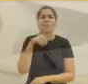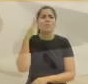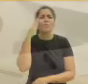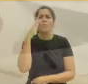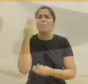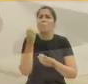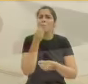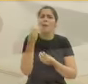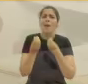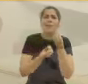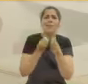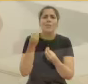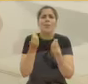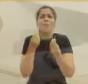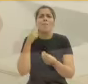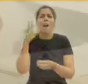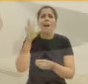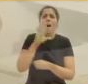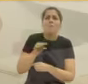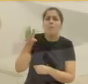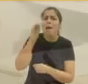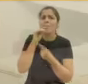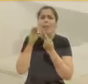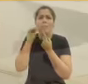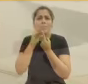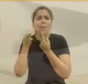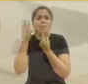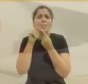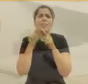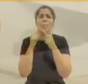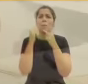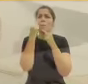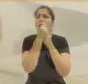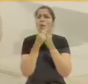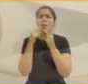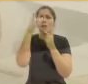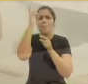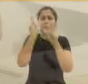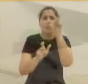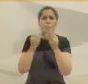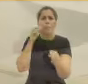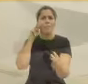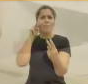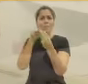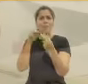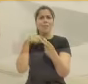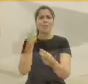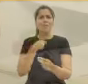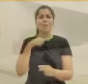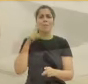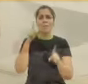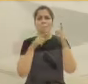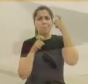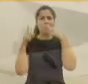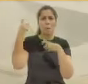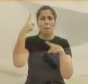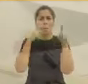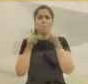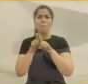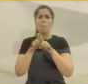mas eles fixam na boca da gente para poder ver como é que a gente mexe. Na mímica. E isso é comunicação. Porque,